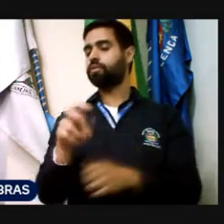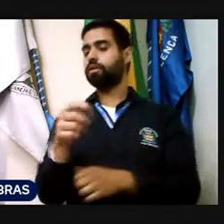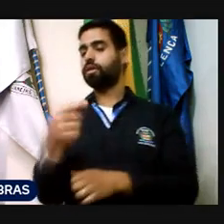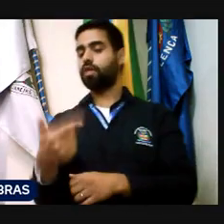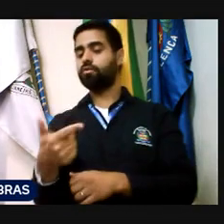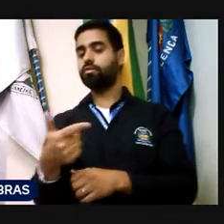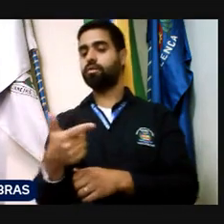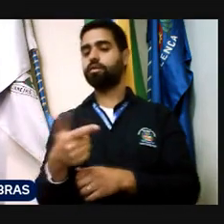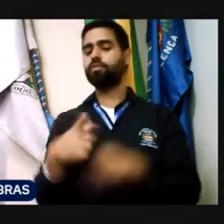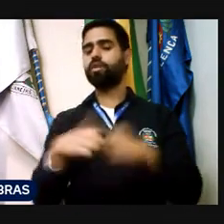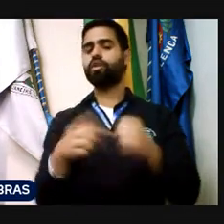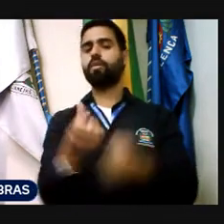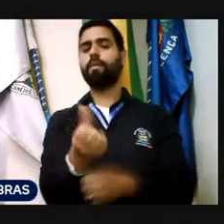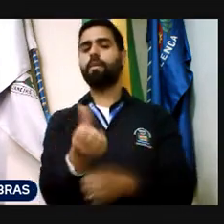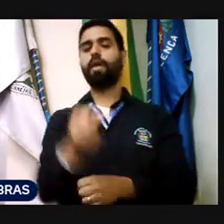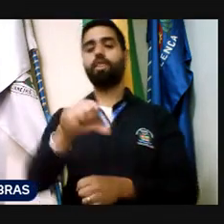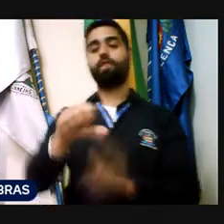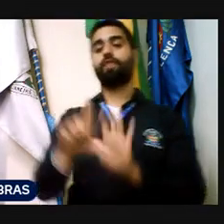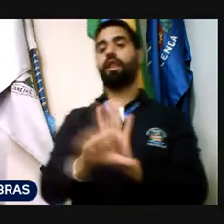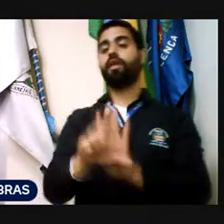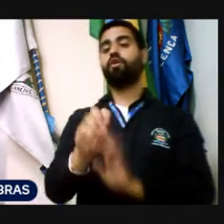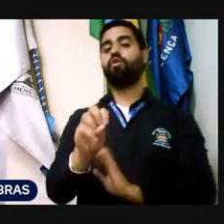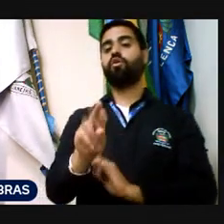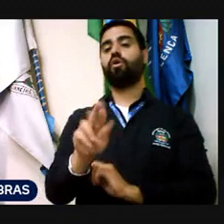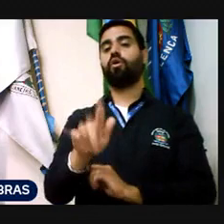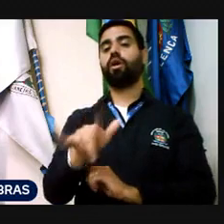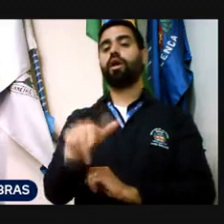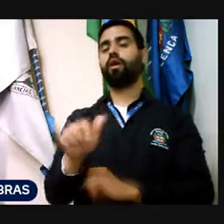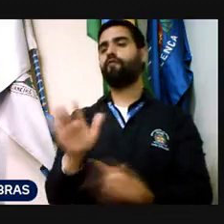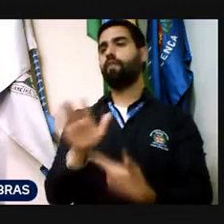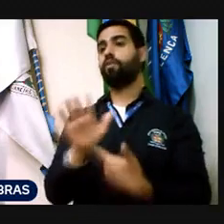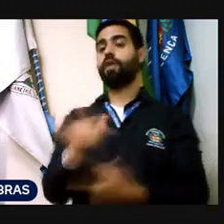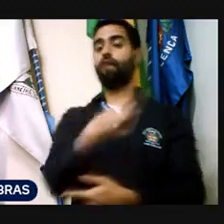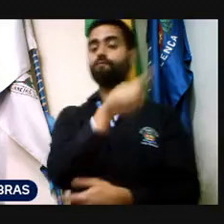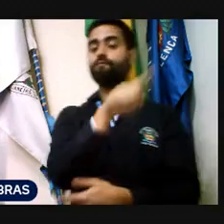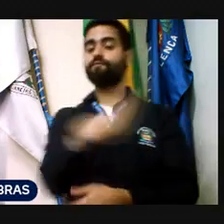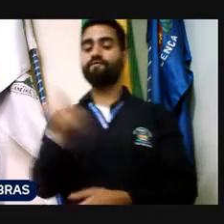artigo 69, inciso 4 da Lei Orgânica, vem